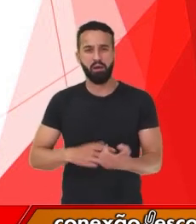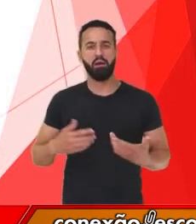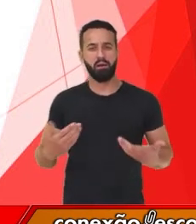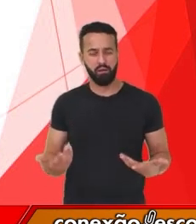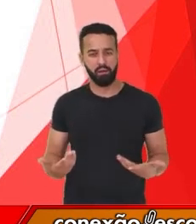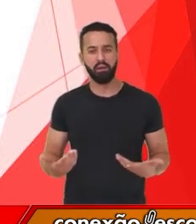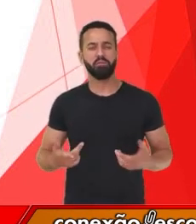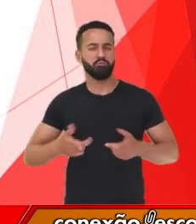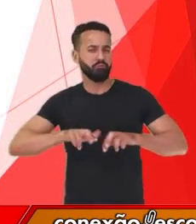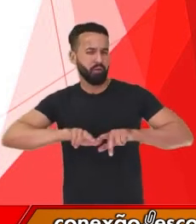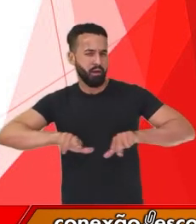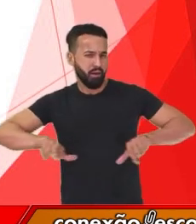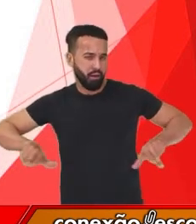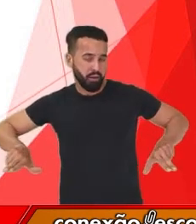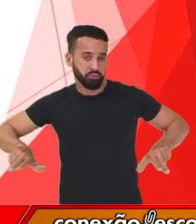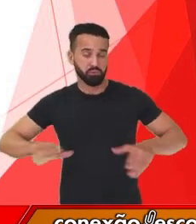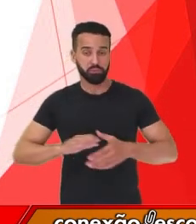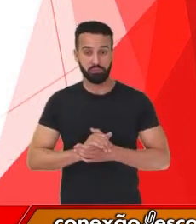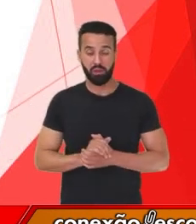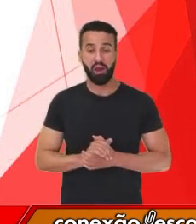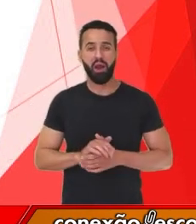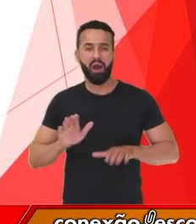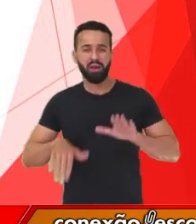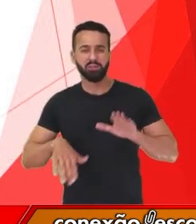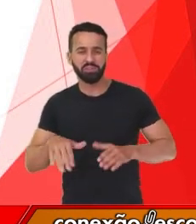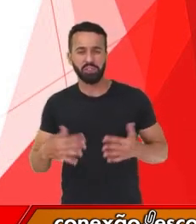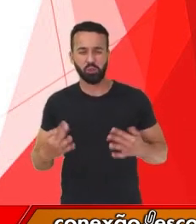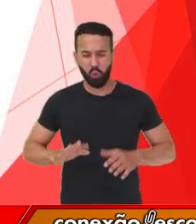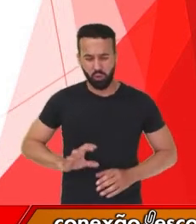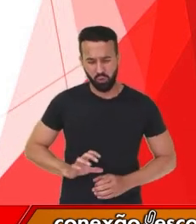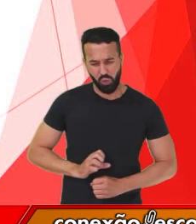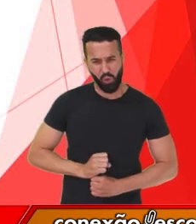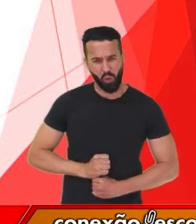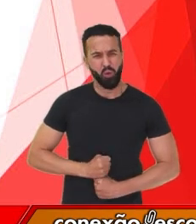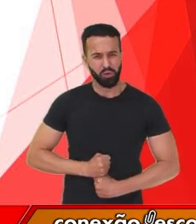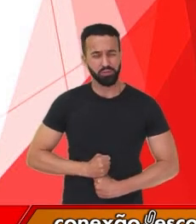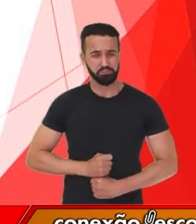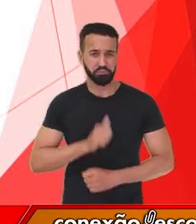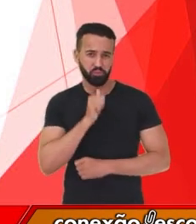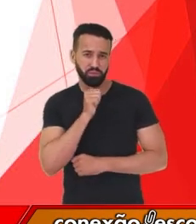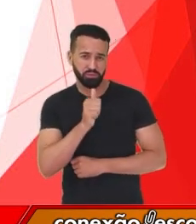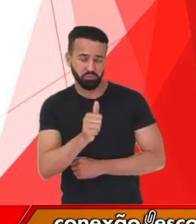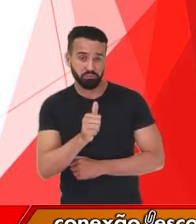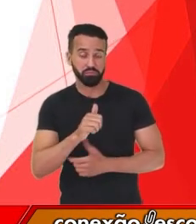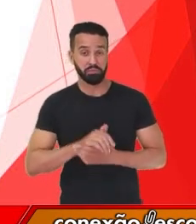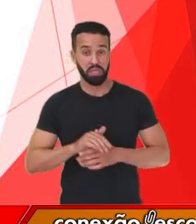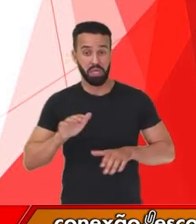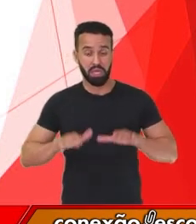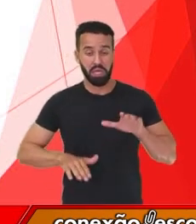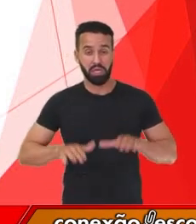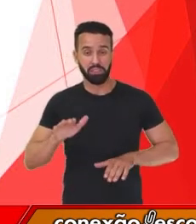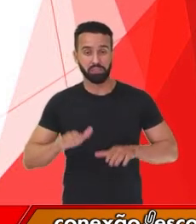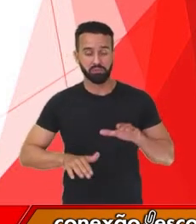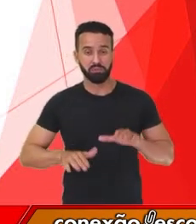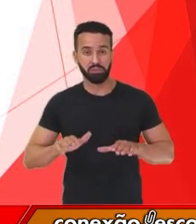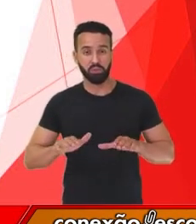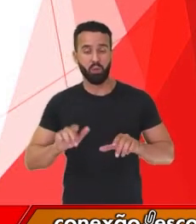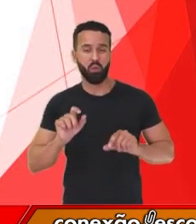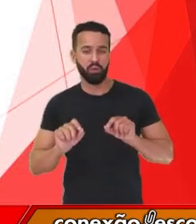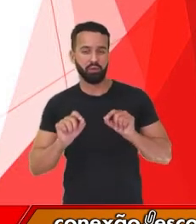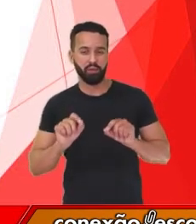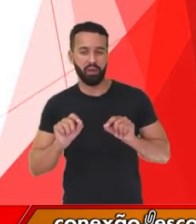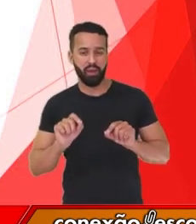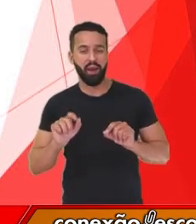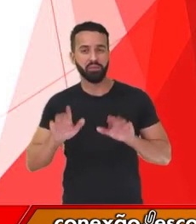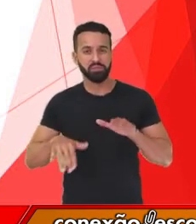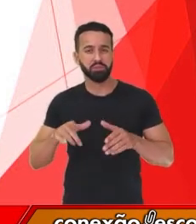hormônios, eles também influenciam nas cólicas menstruais, na tensão pré-menstrual, que está